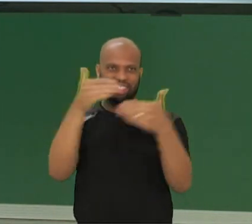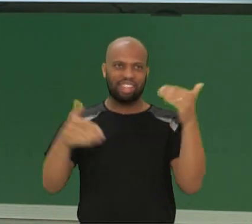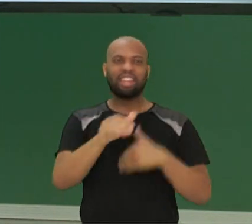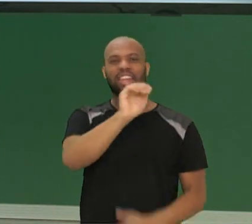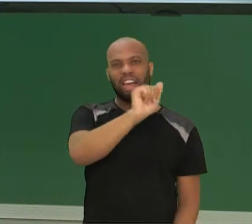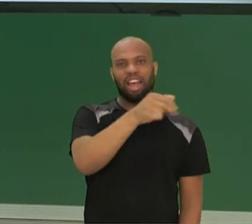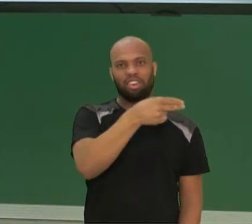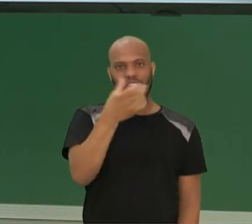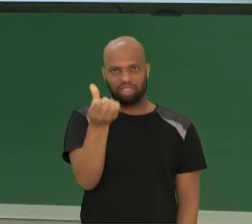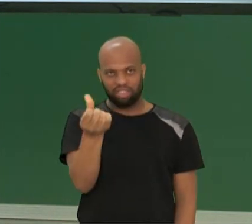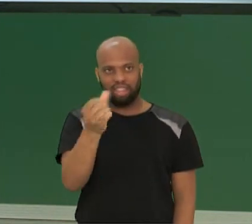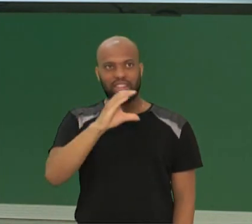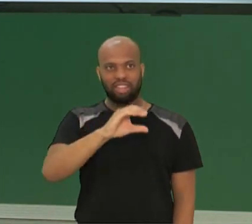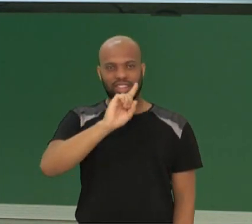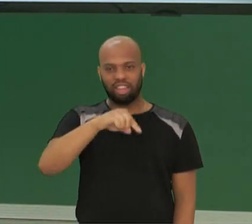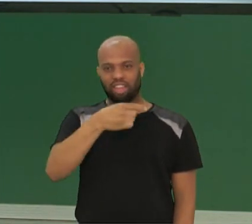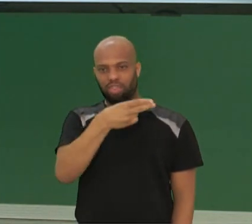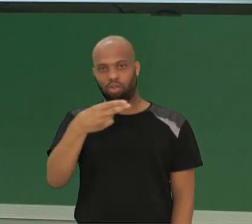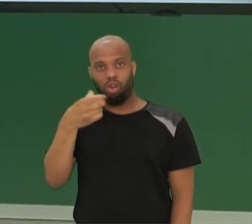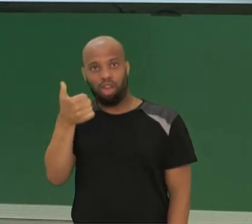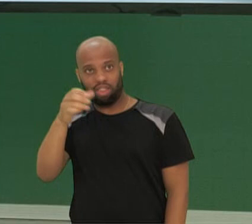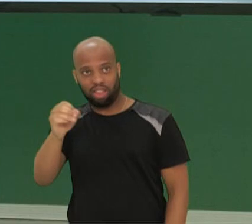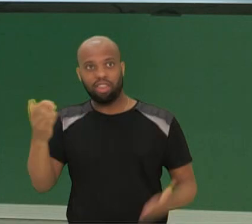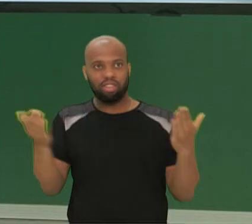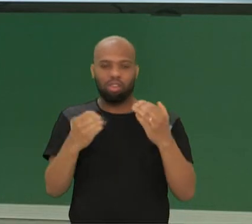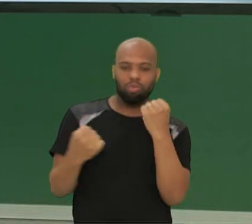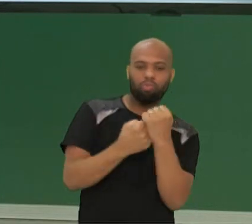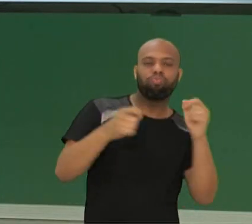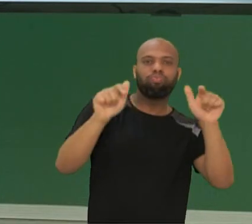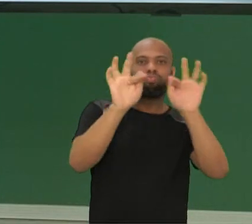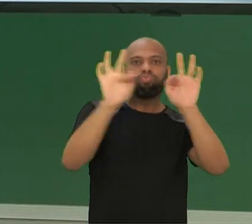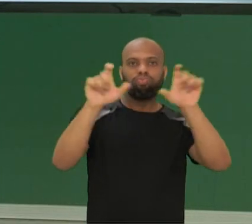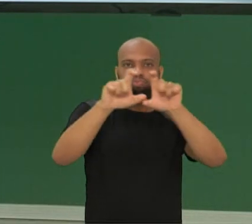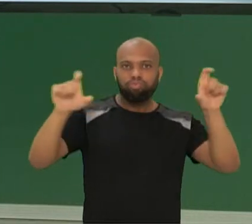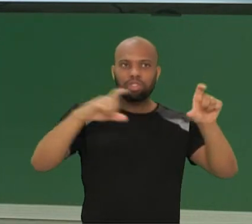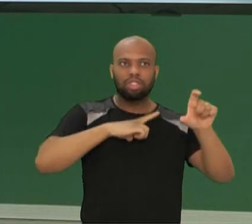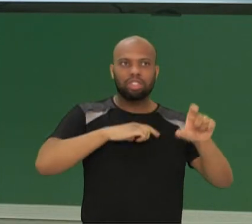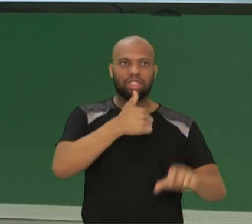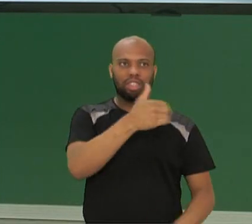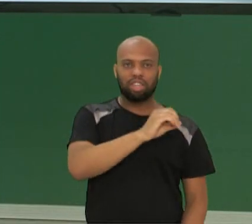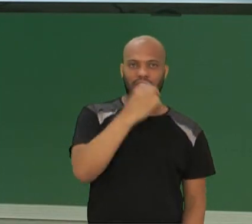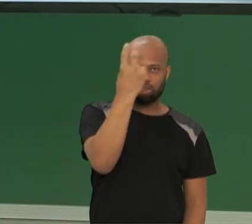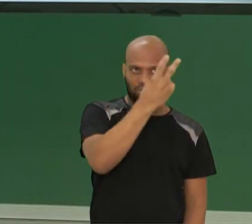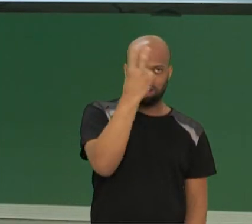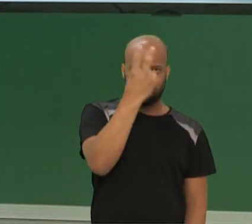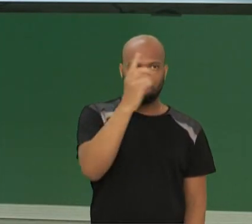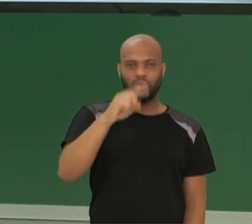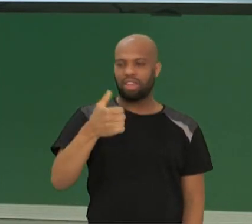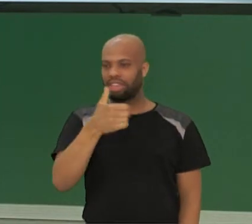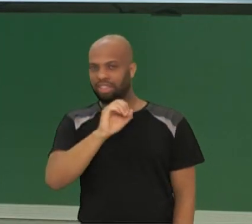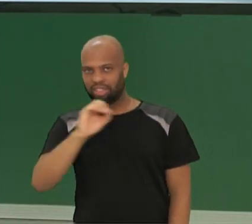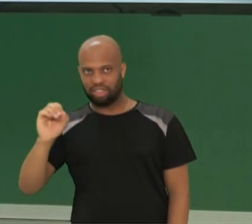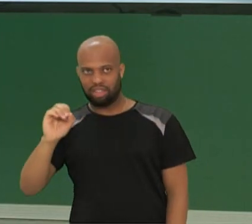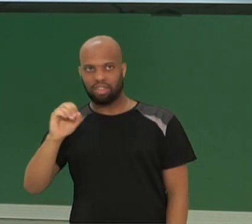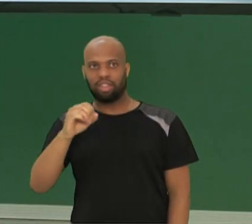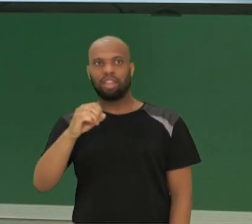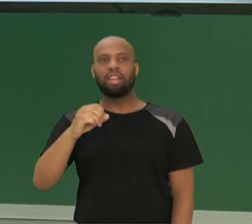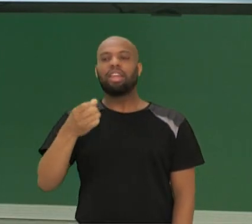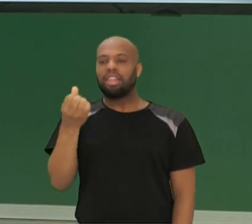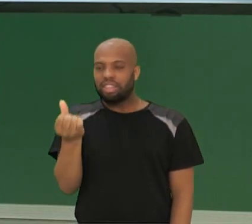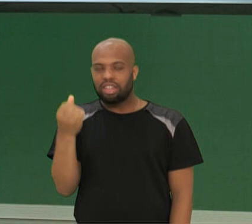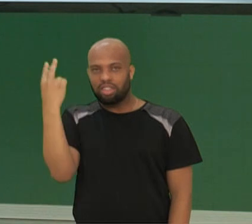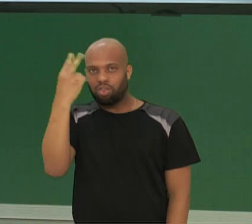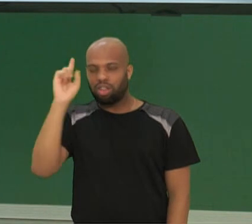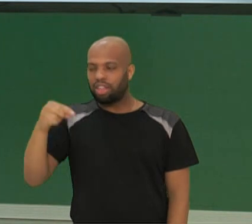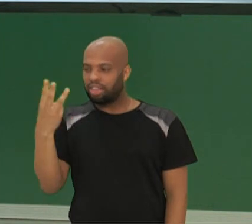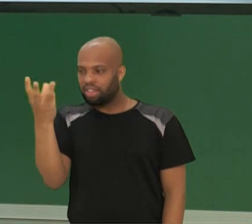A é 6, o valor de C é 10, nós vamos substituir então na equação 10 ao quadrado, 100, 6 ao